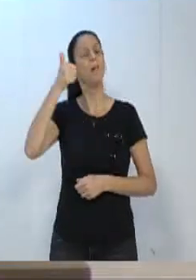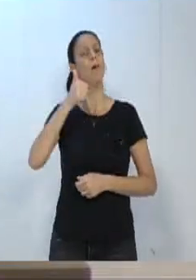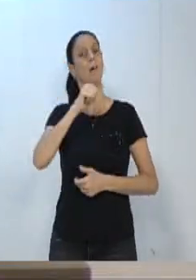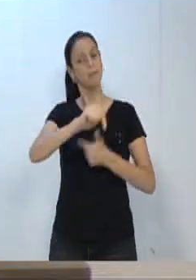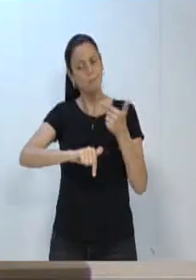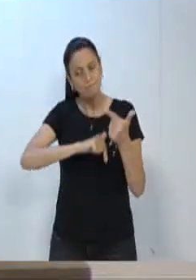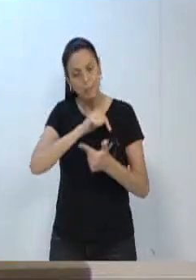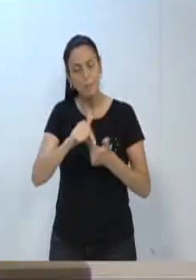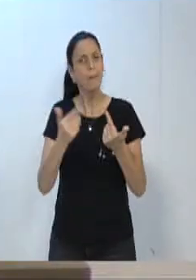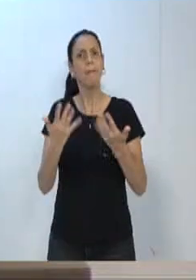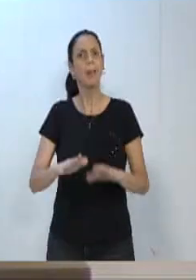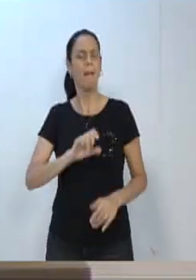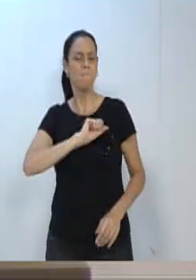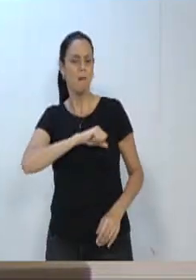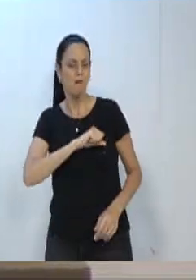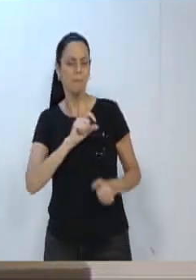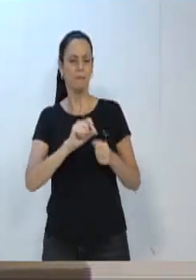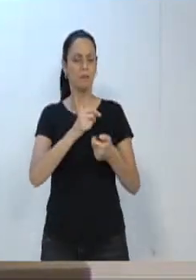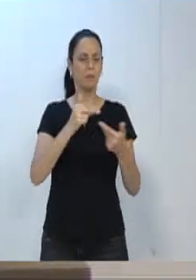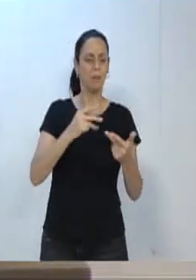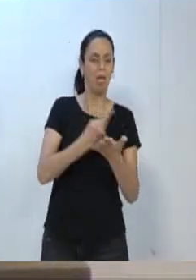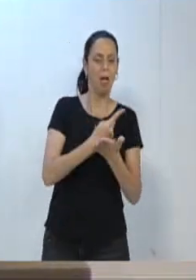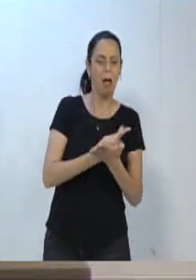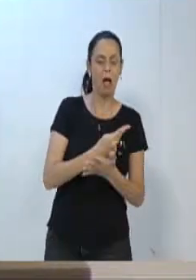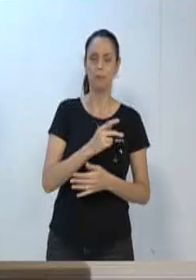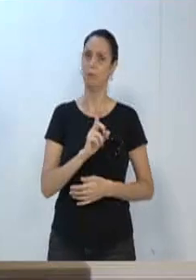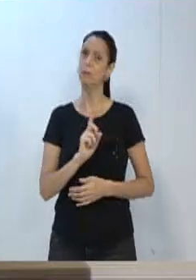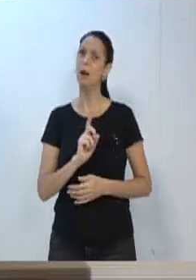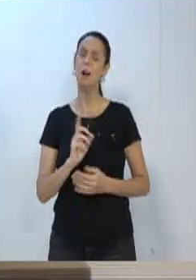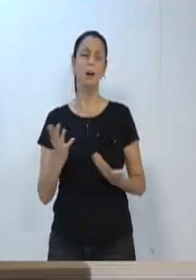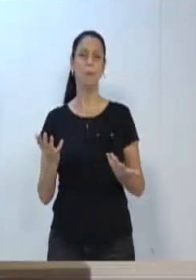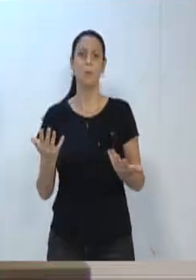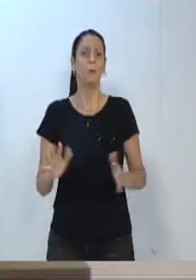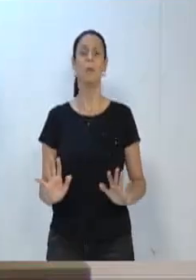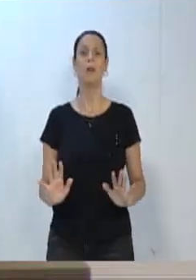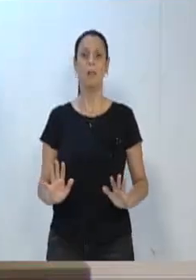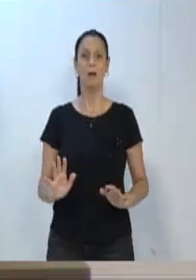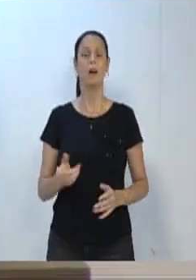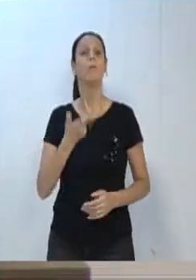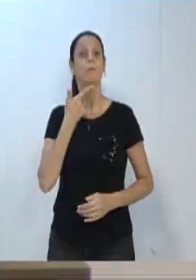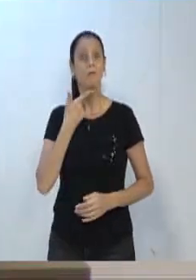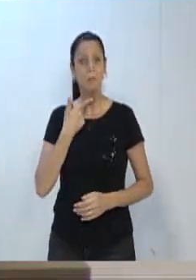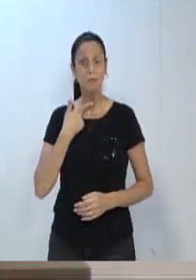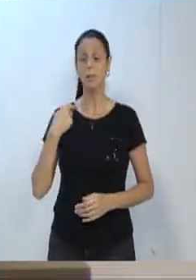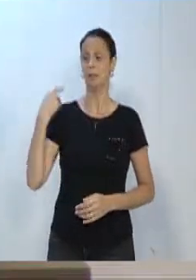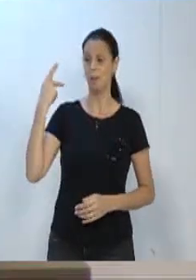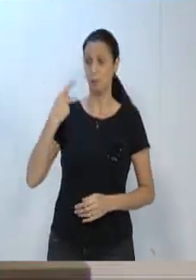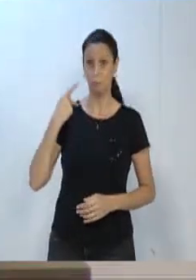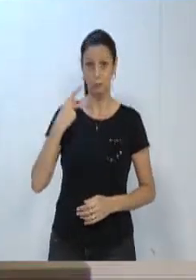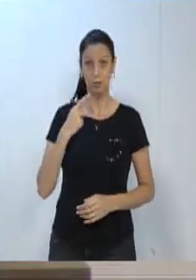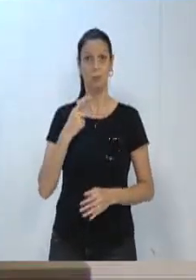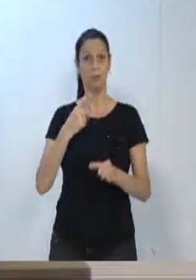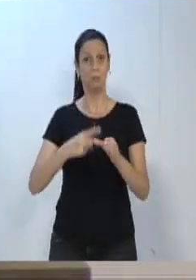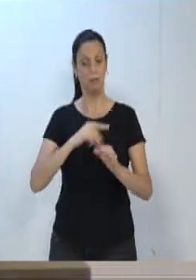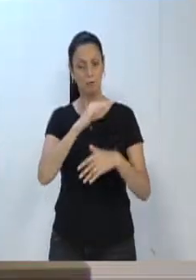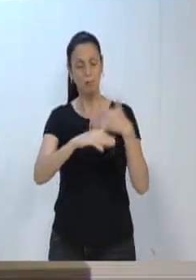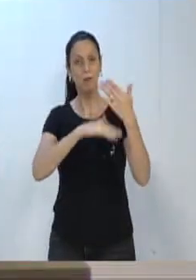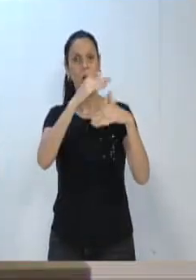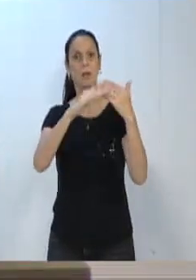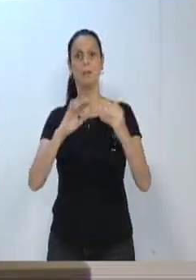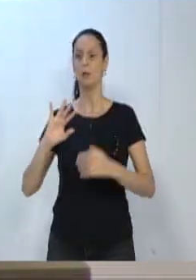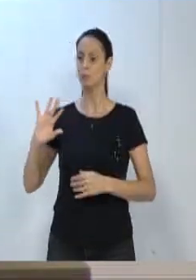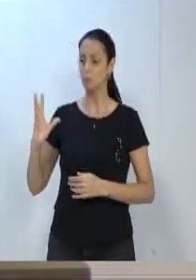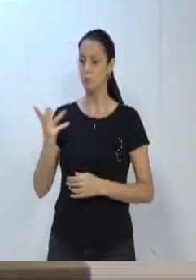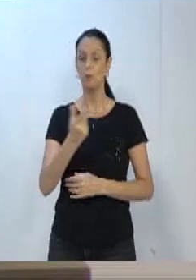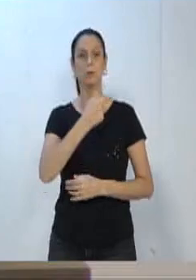pensando em fazer o mal, pensando em não fazer a coisa que não seja para fazer com que a nossa política, a nossa cidade cresça. Porque todos aqui são,